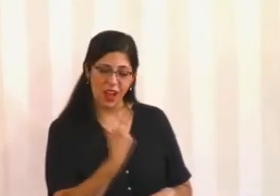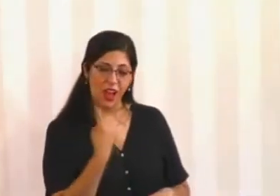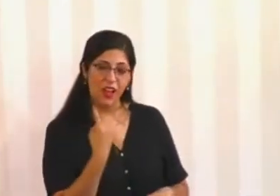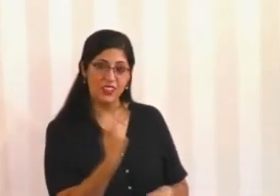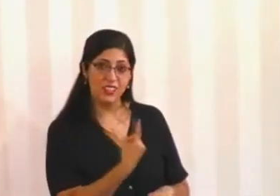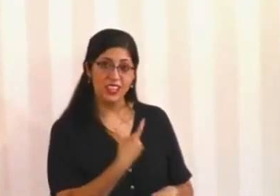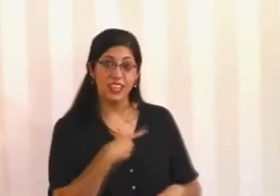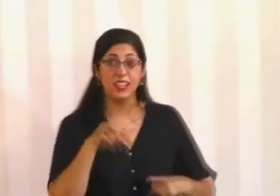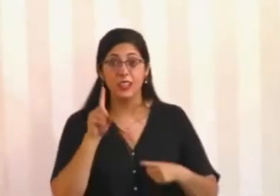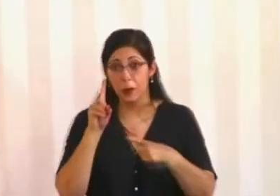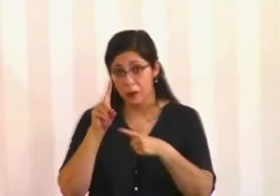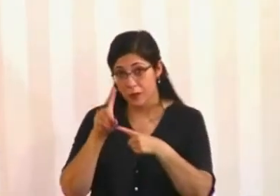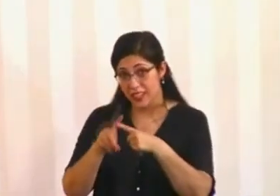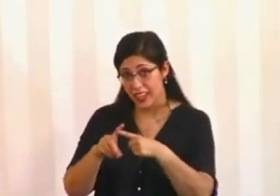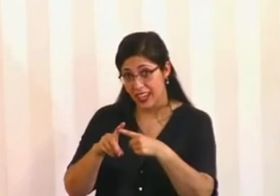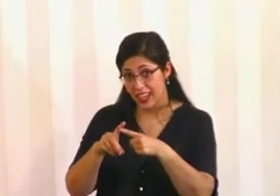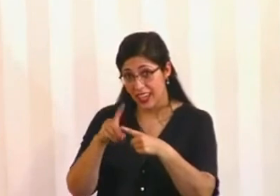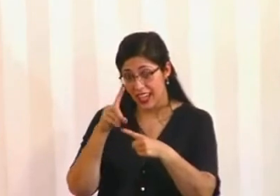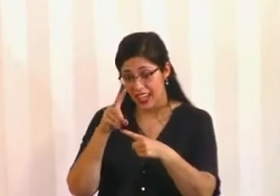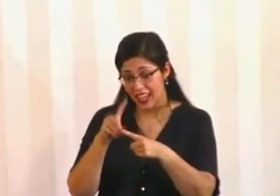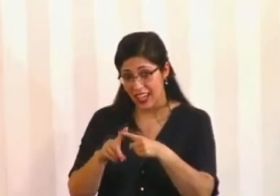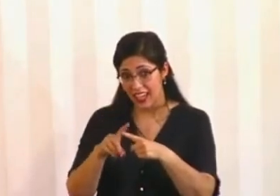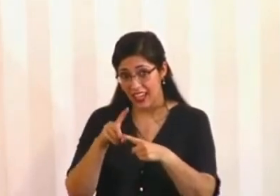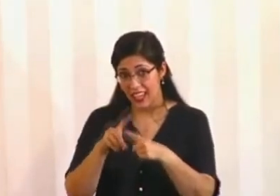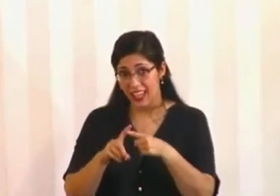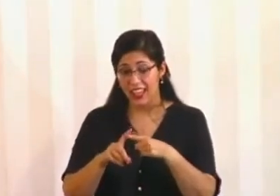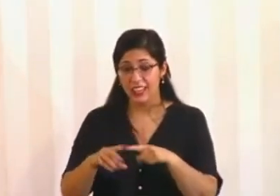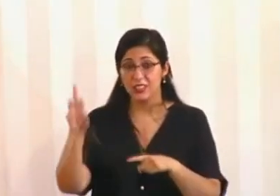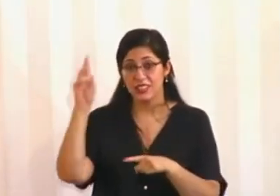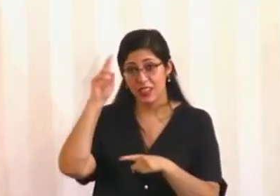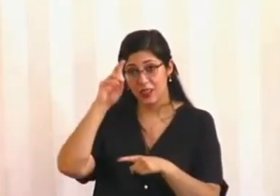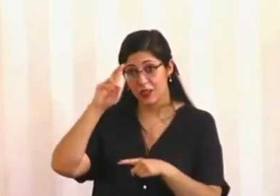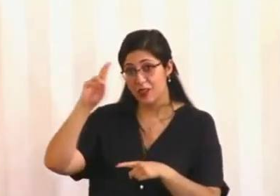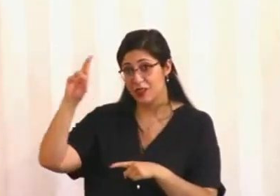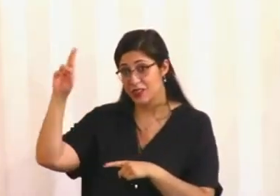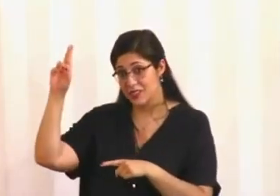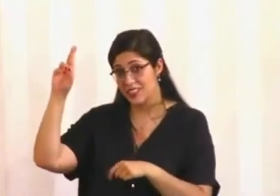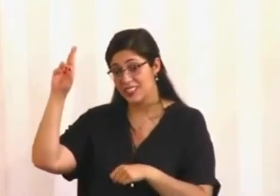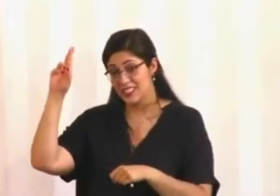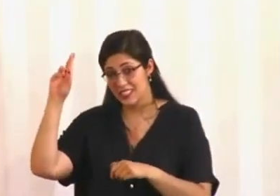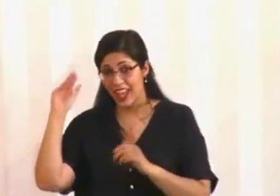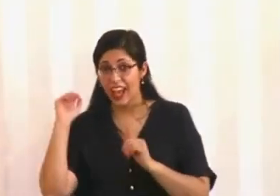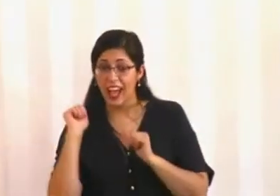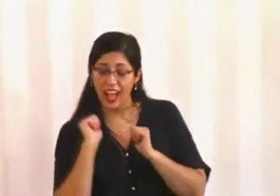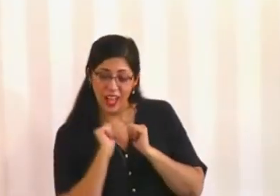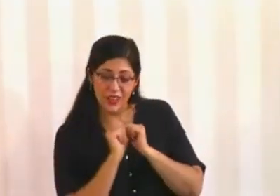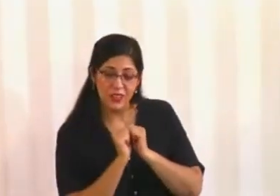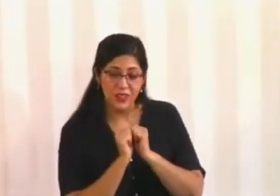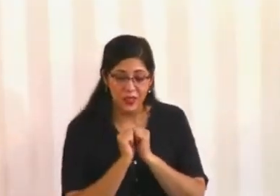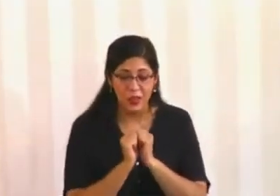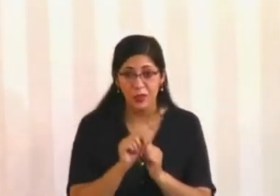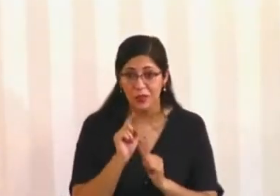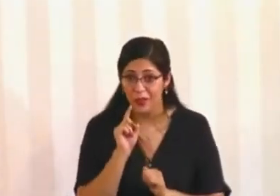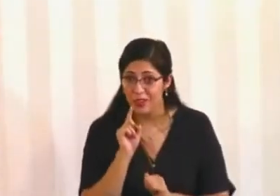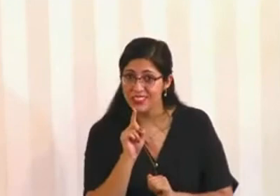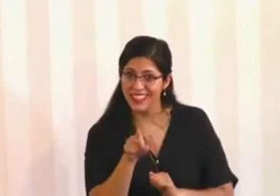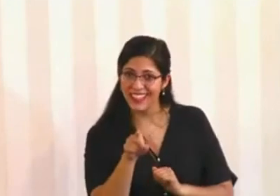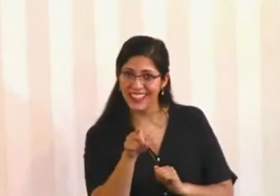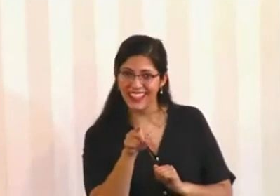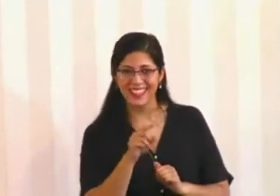estará sozinho, porque o Senhor está